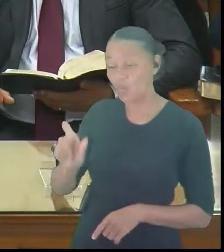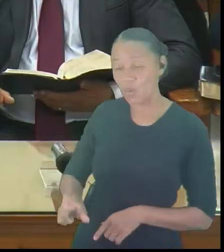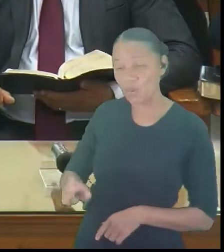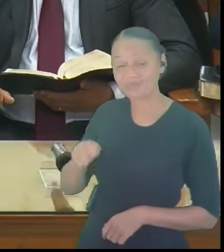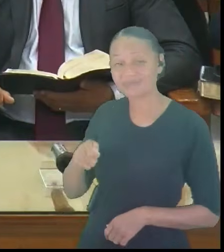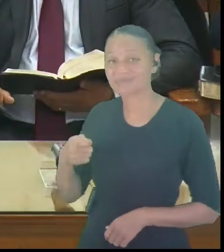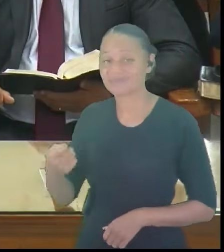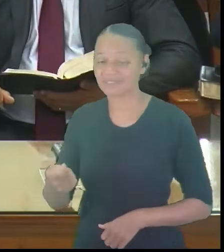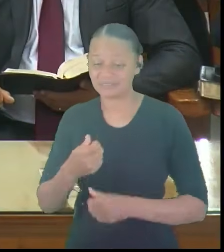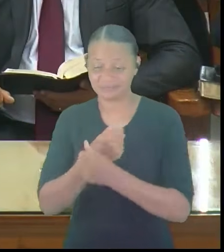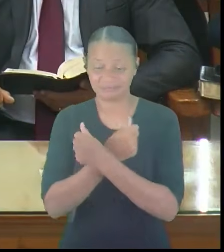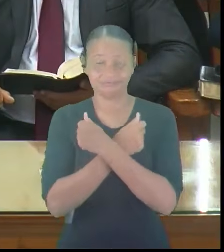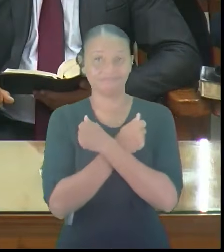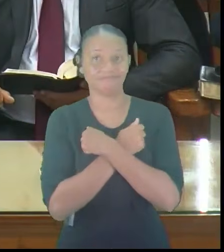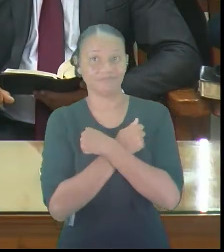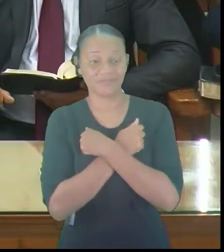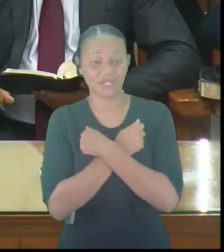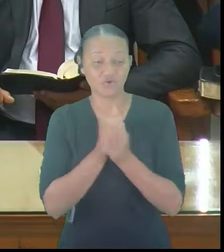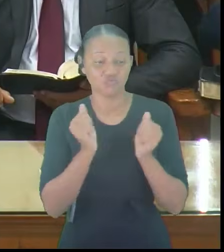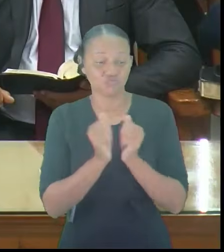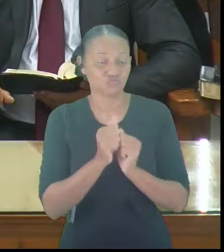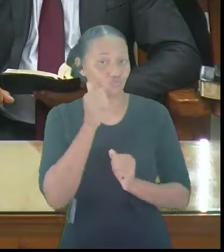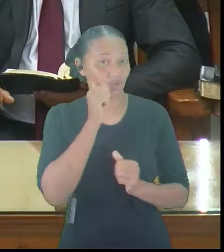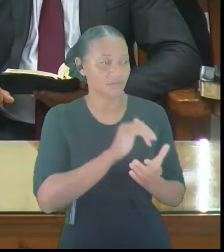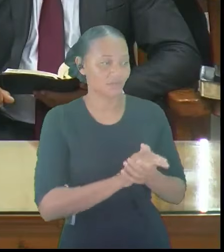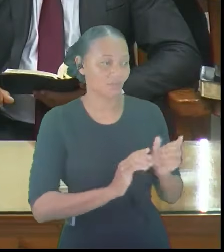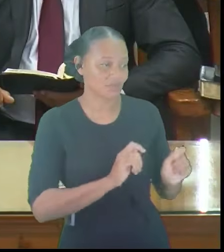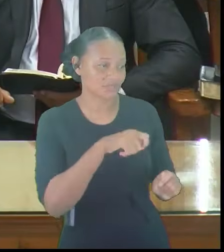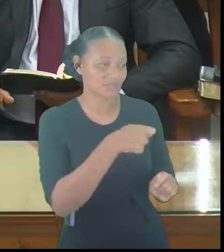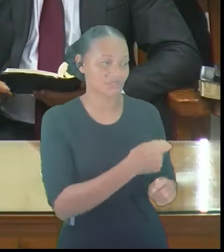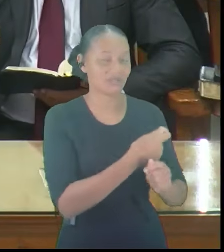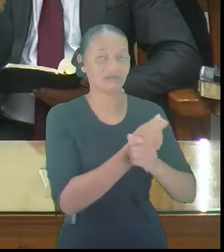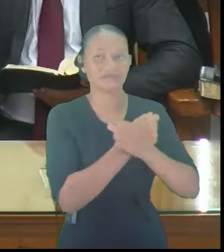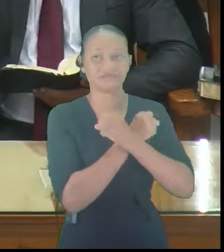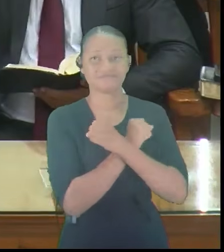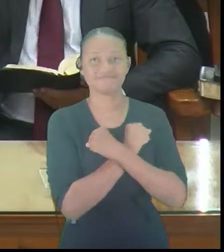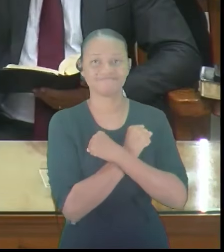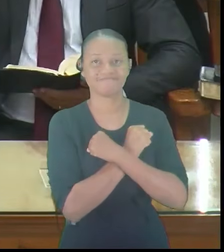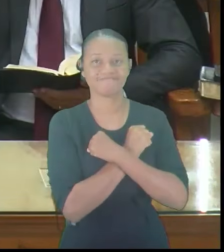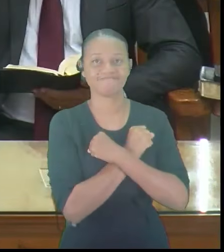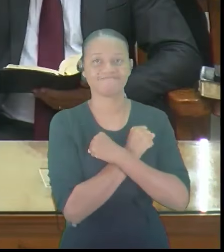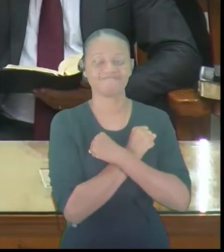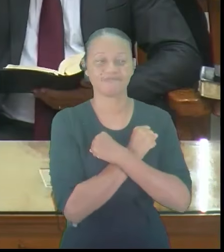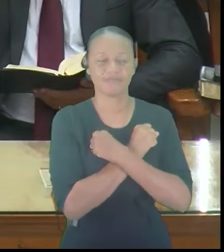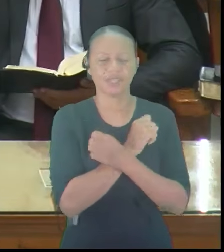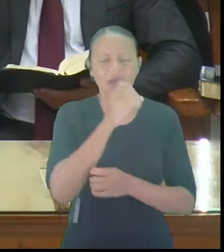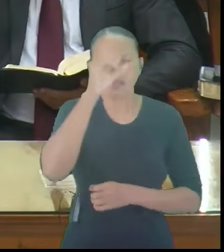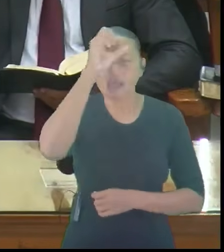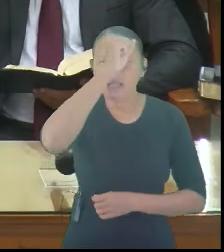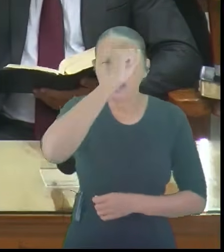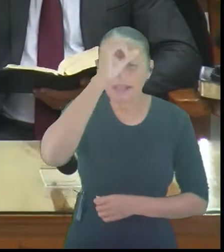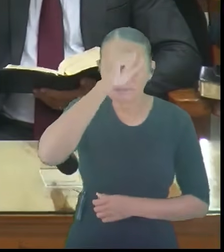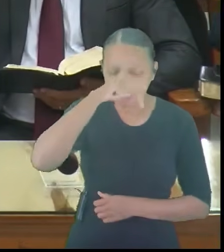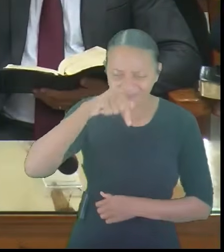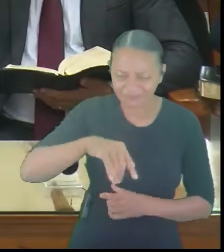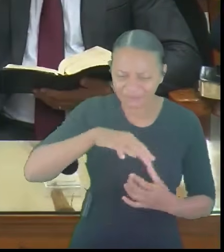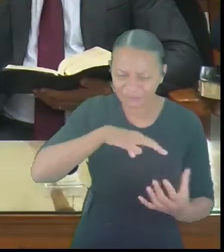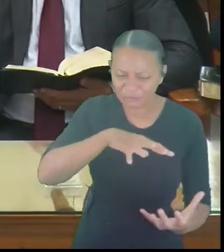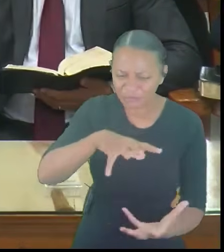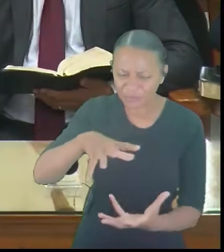esposa Safira. O que é que eu aprendo? Que aqui na terra nada